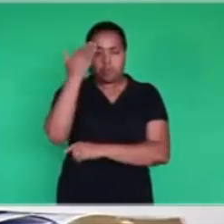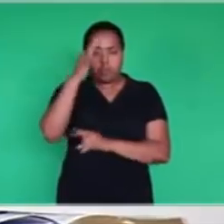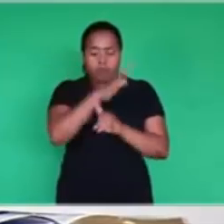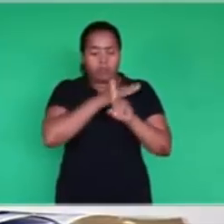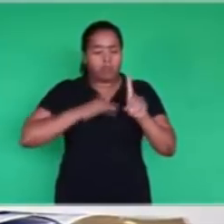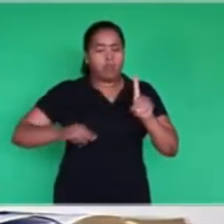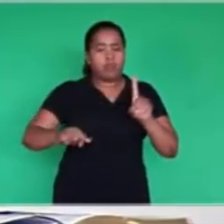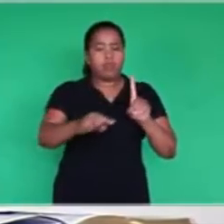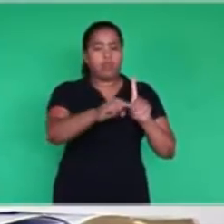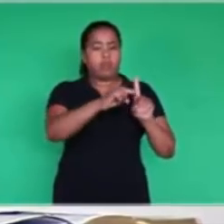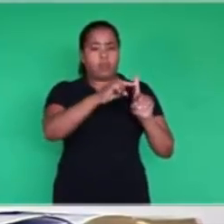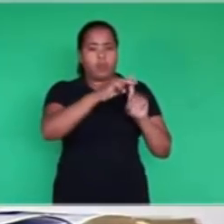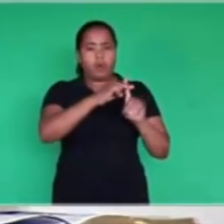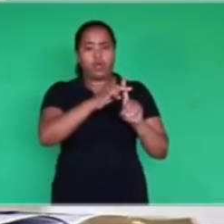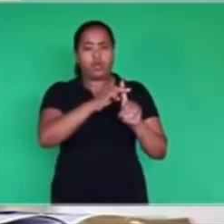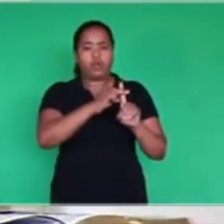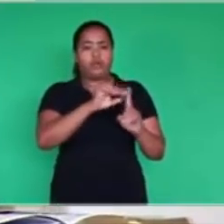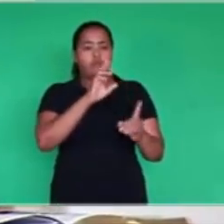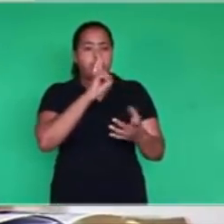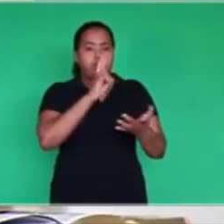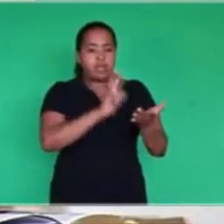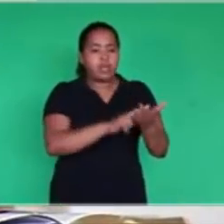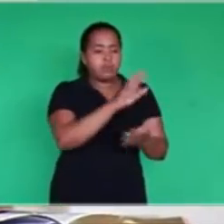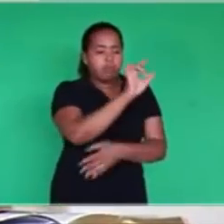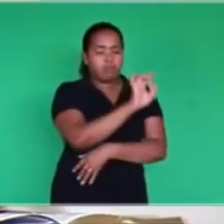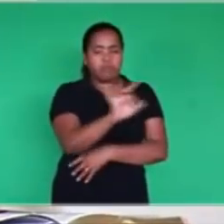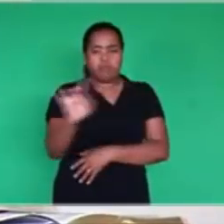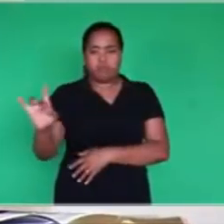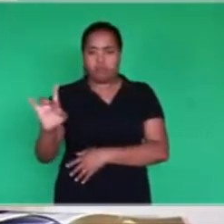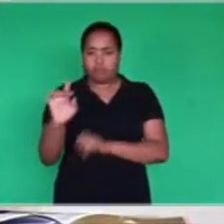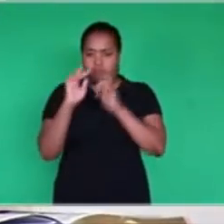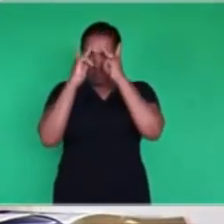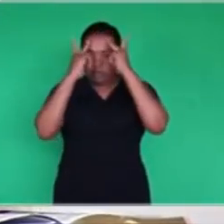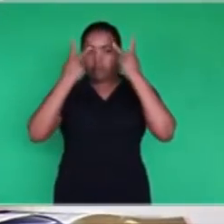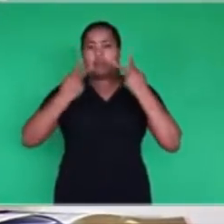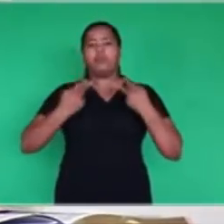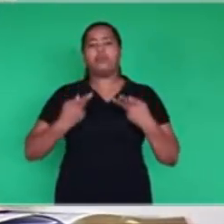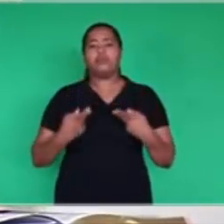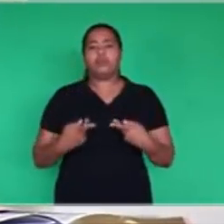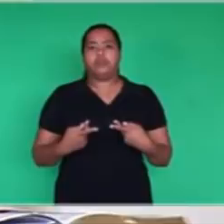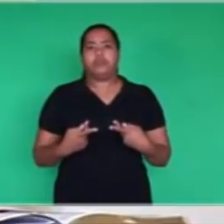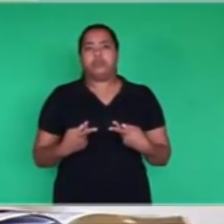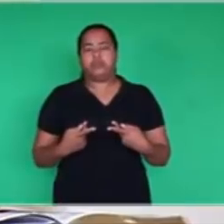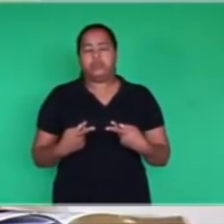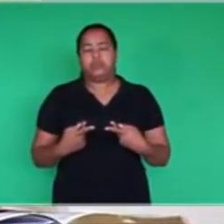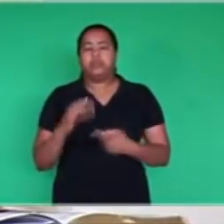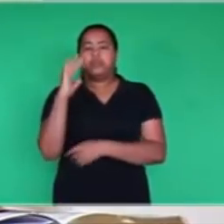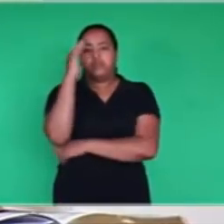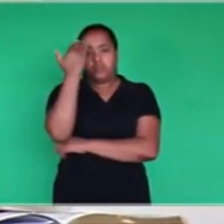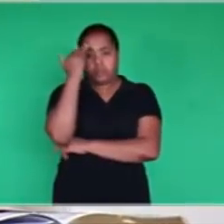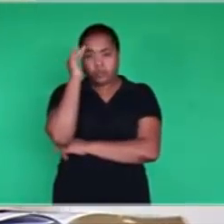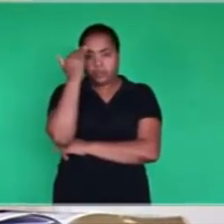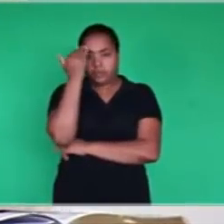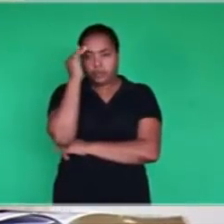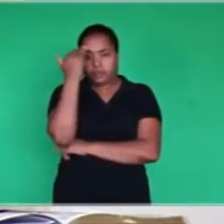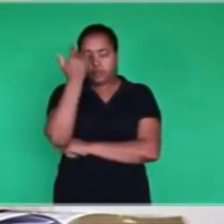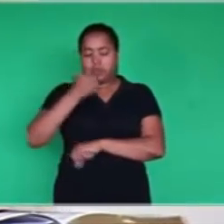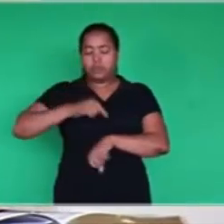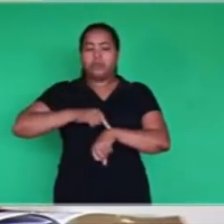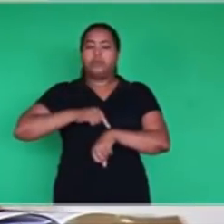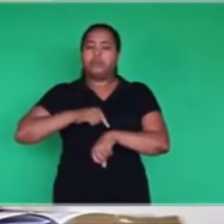redundar isso para cada um. O homem vai, ele vai ver, ele vai entender, quando ele